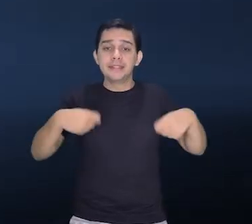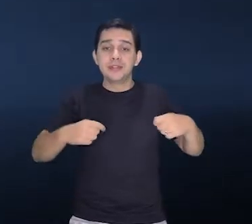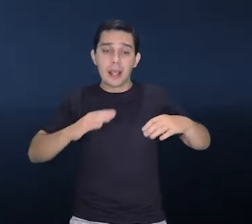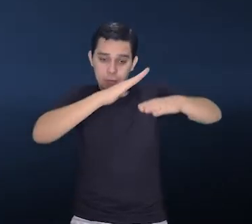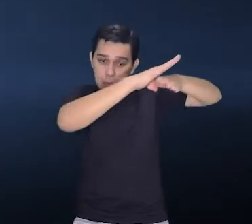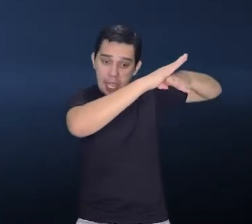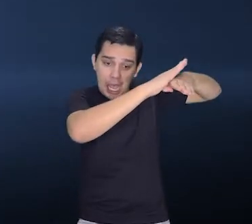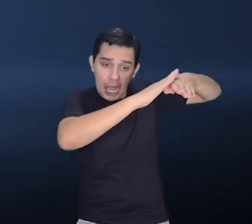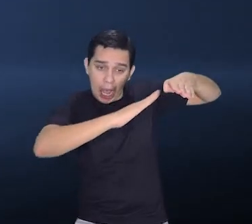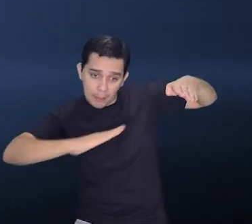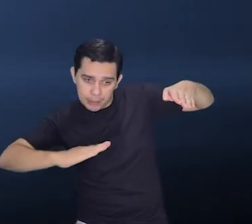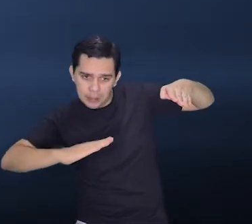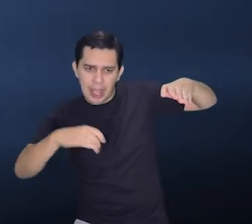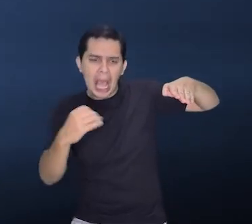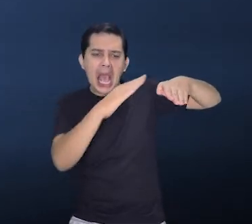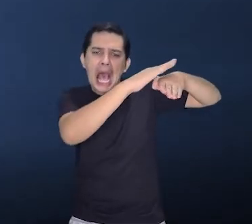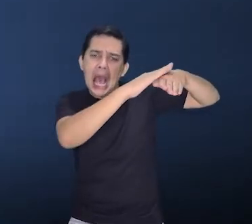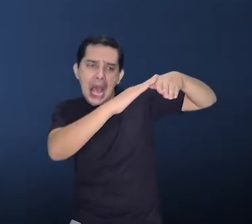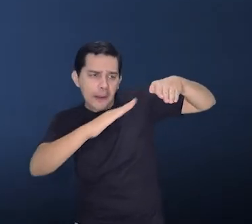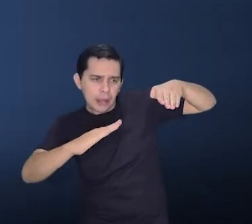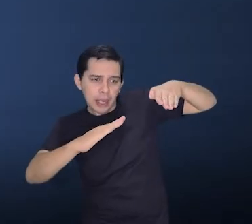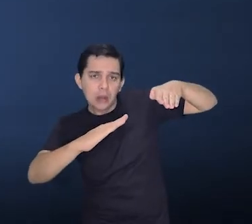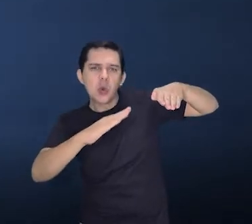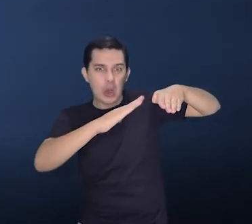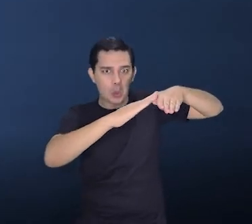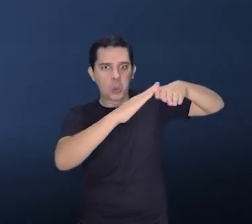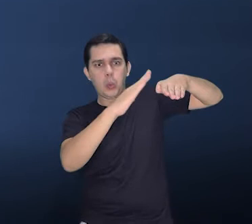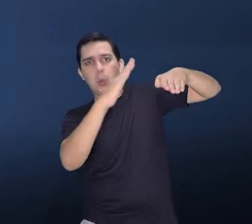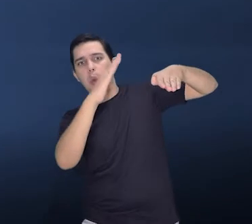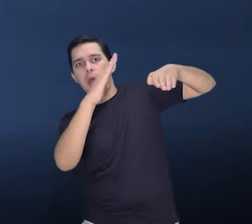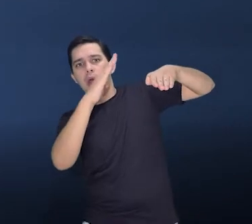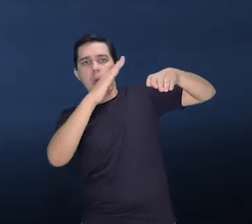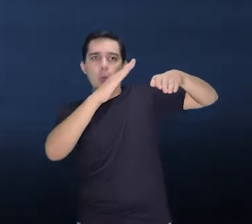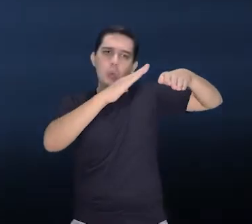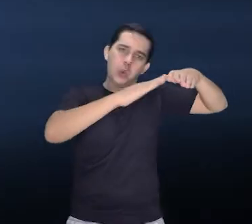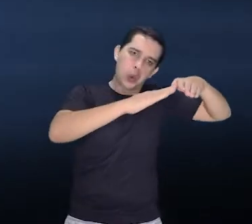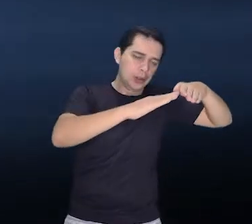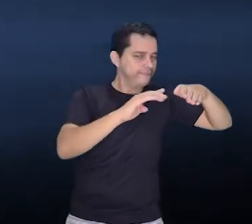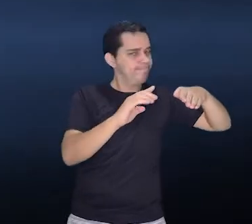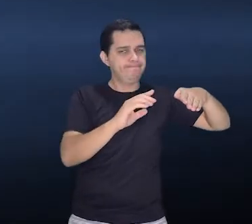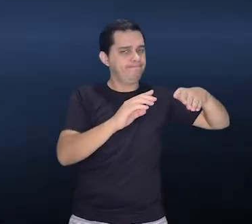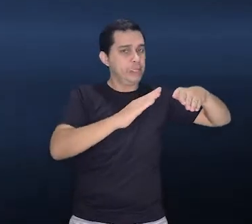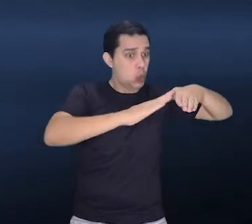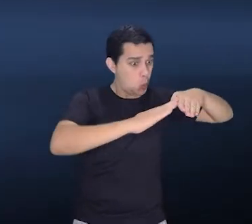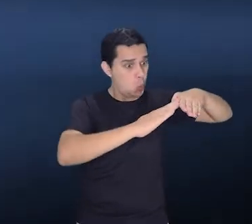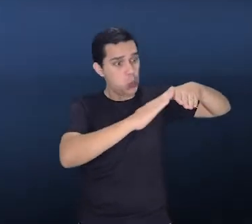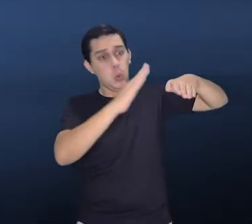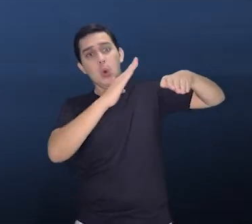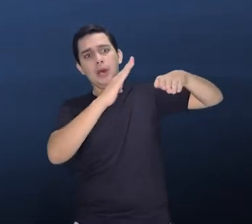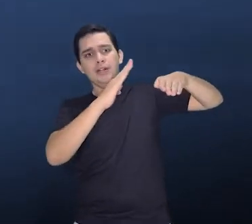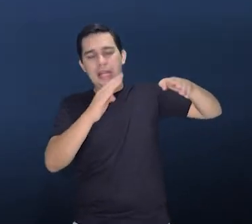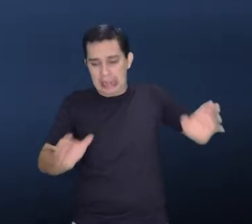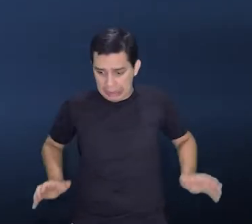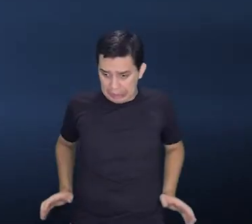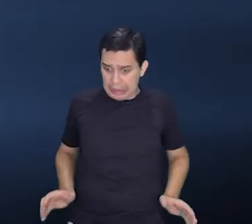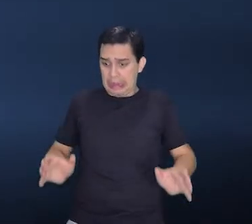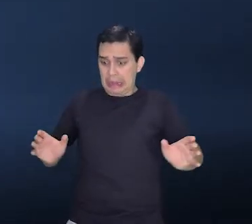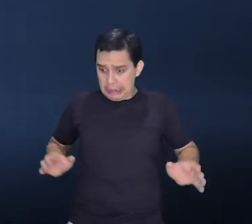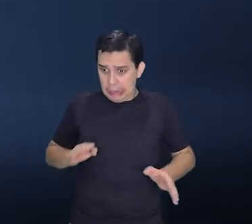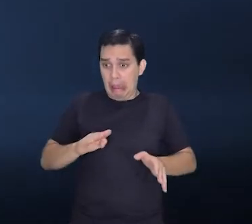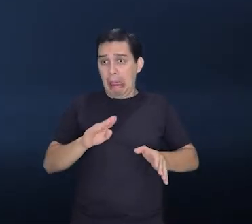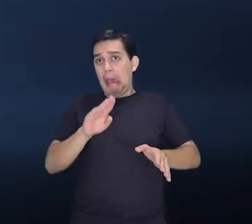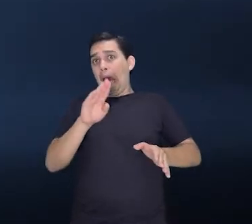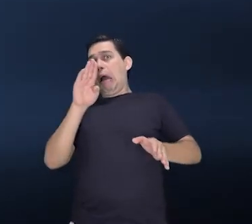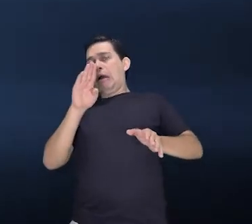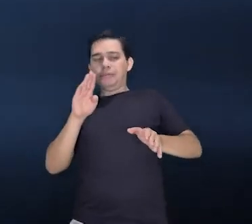enfim, ela tem uma determinação com relação à inclinação, porque se for uma rampa muito íngreme, um cadeirante não tem como subir, porque a ideia é que